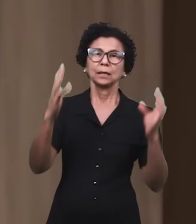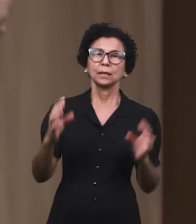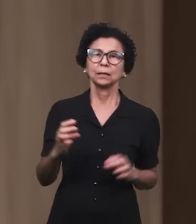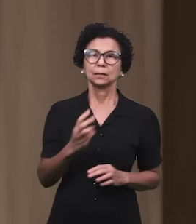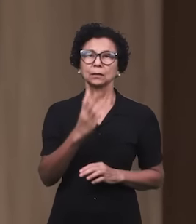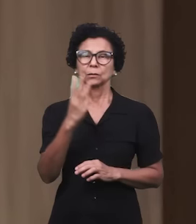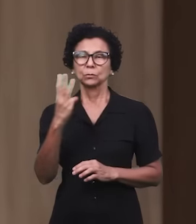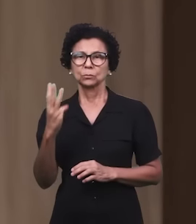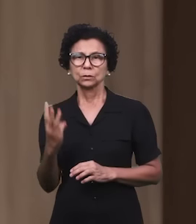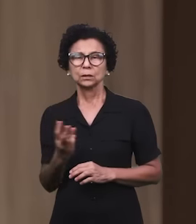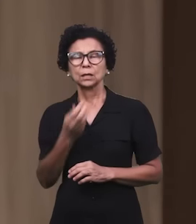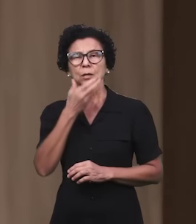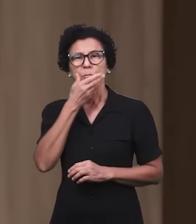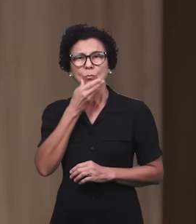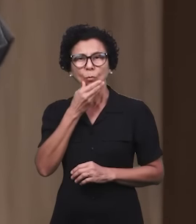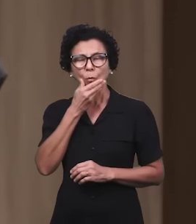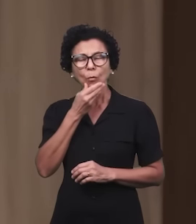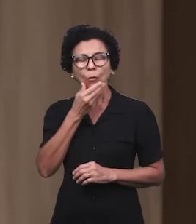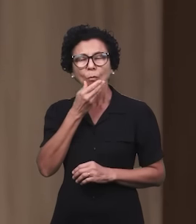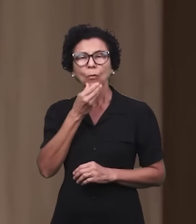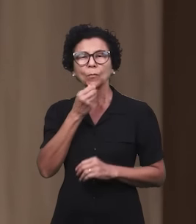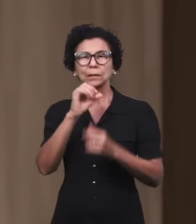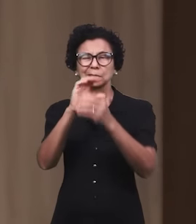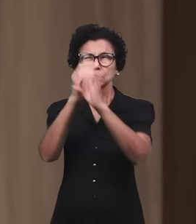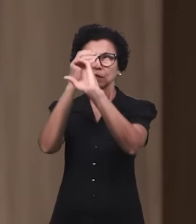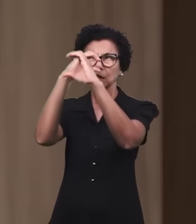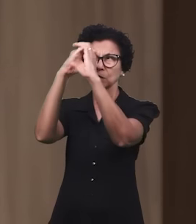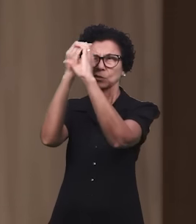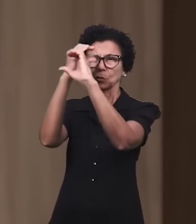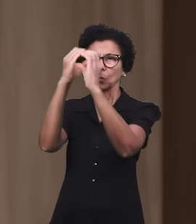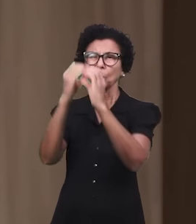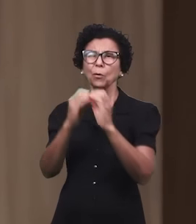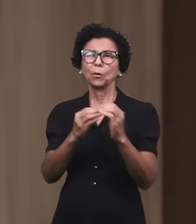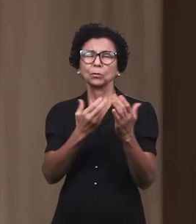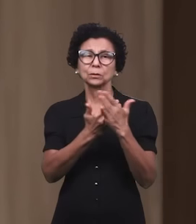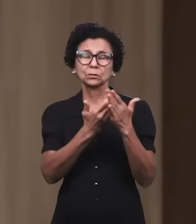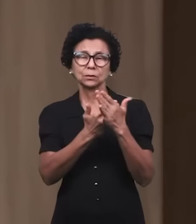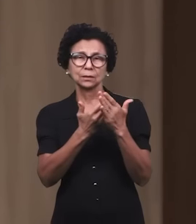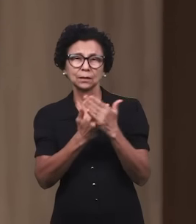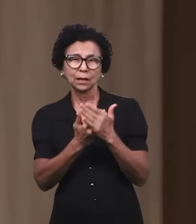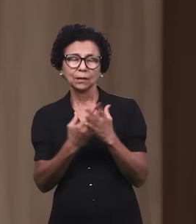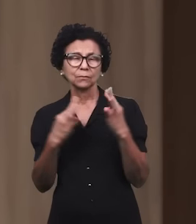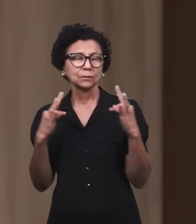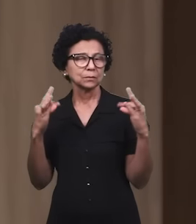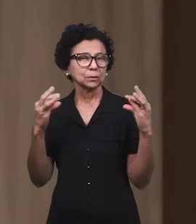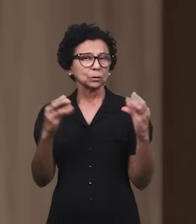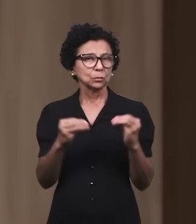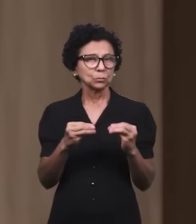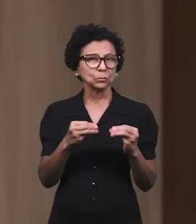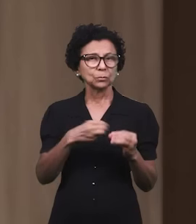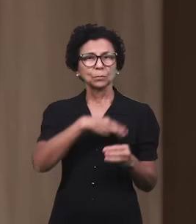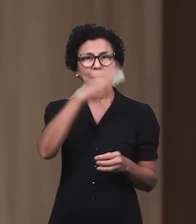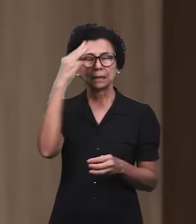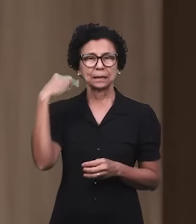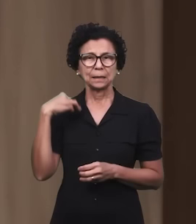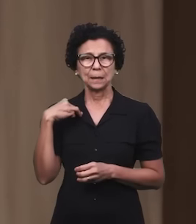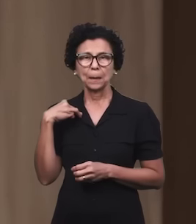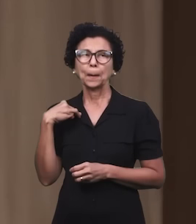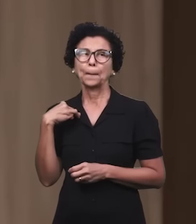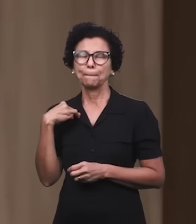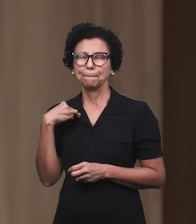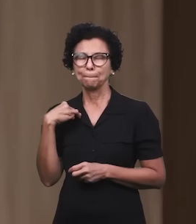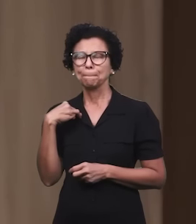e tudo aquilo que havia acontecido, ela guardava no seu coração, e ela, a partir desse momento, já